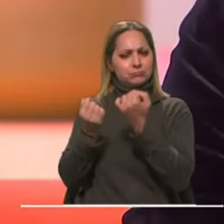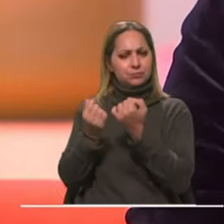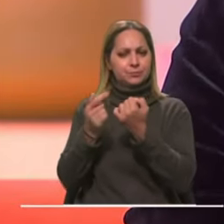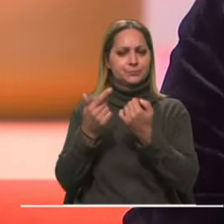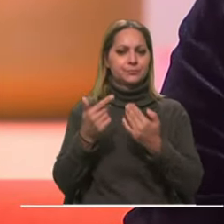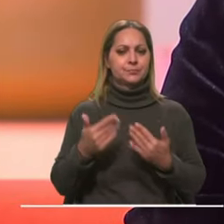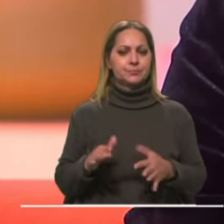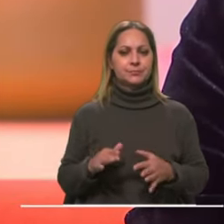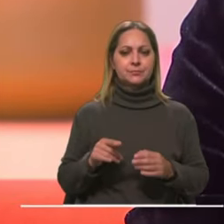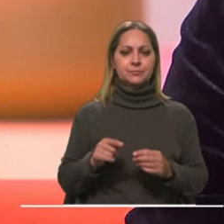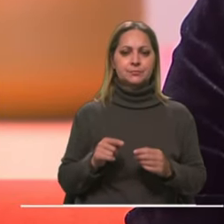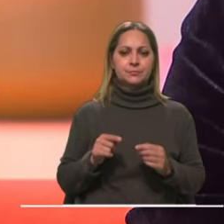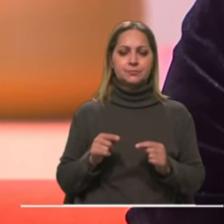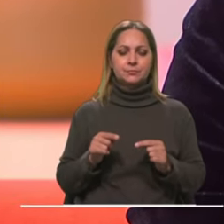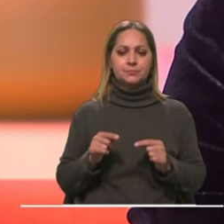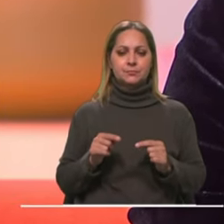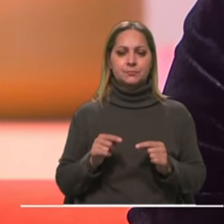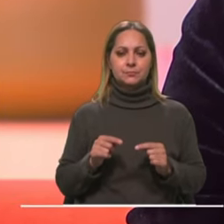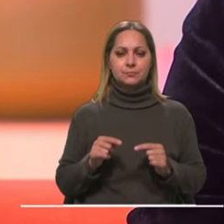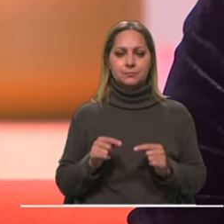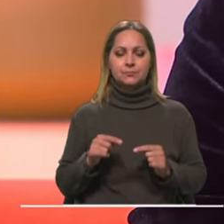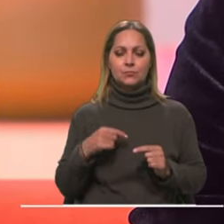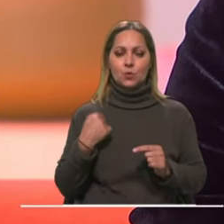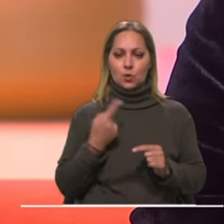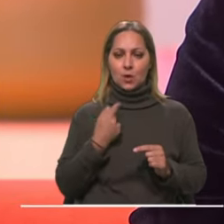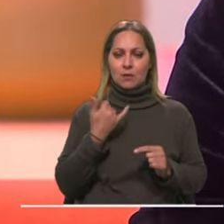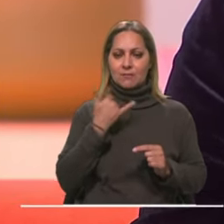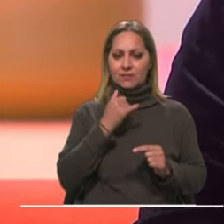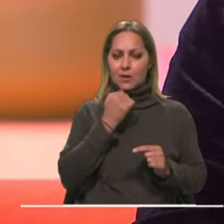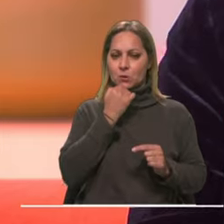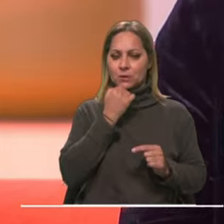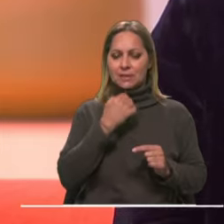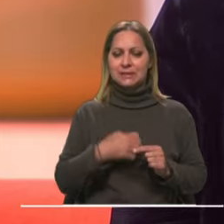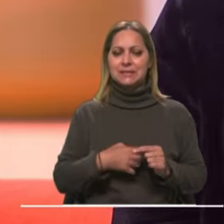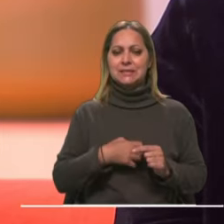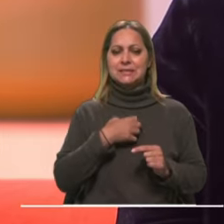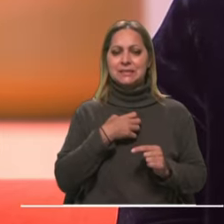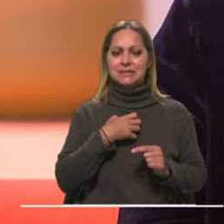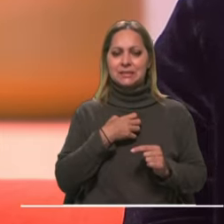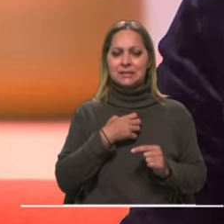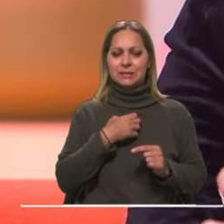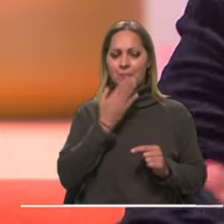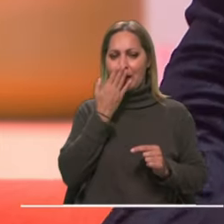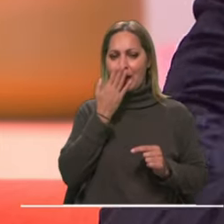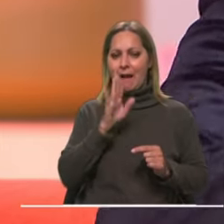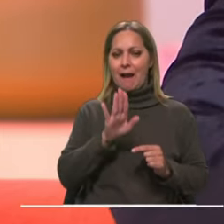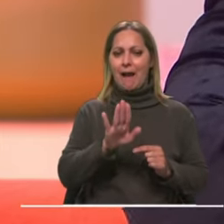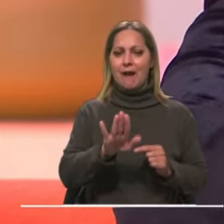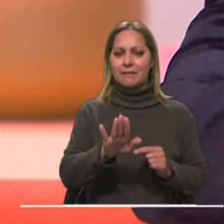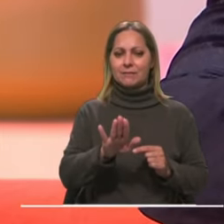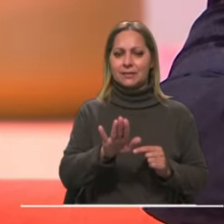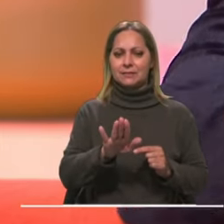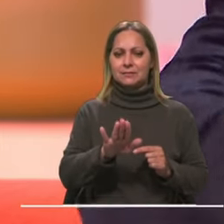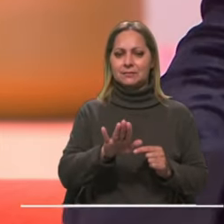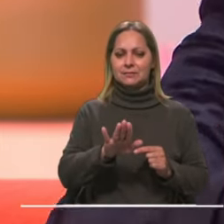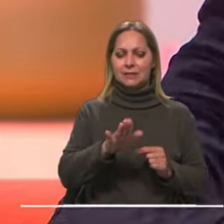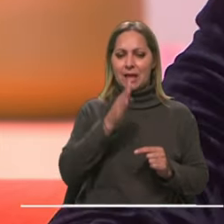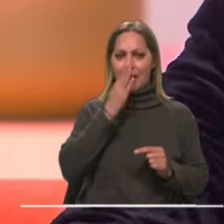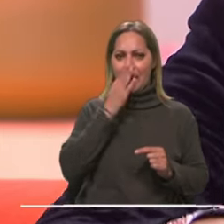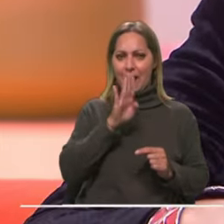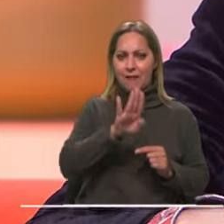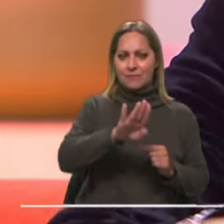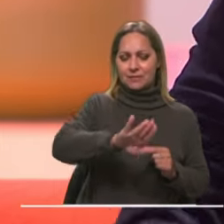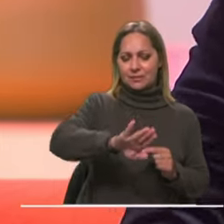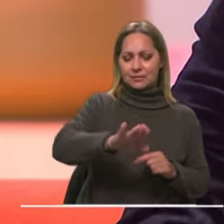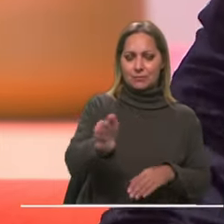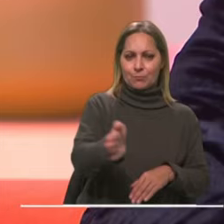Eis quando, felizes e contentes, sentimos um embate na frente da nossa carrinha, no canto da frente, portanto, do